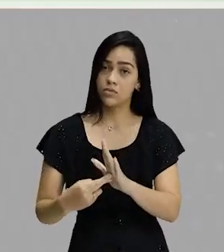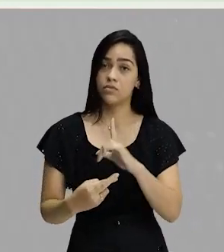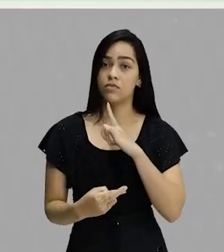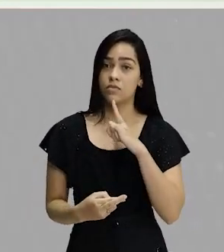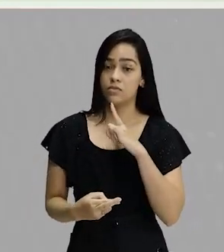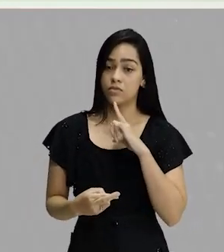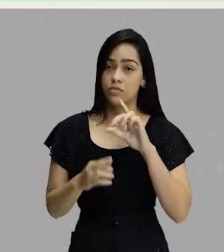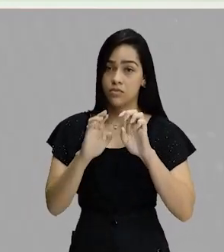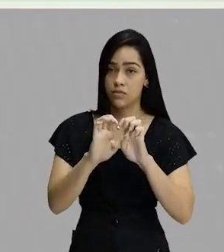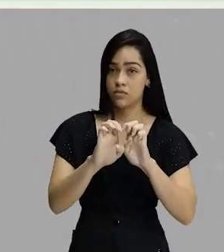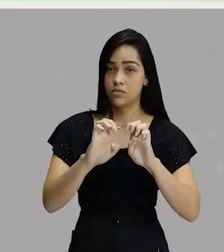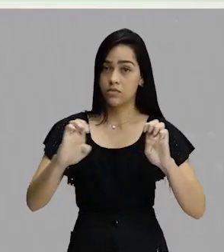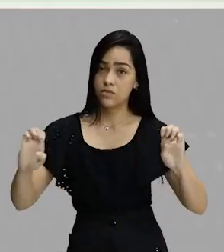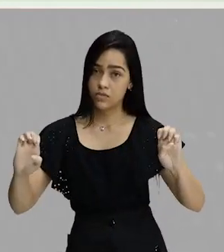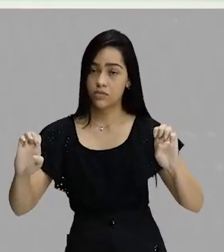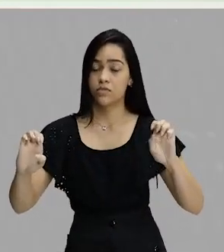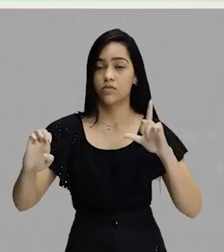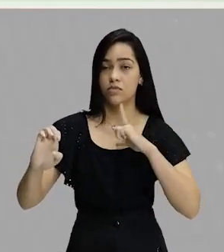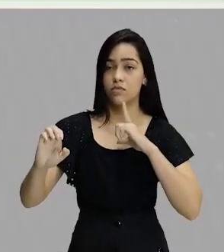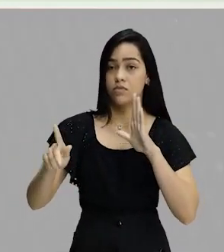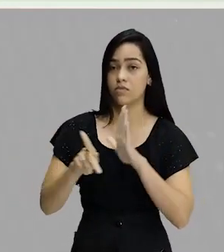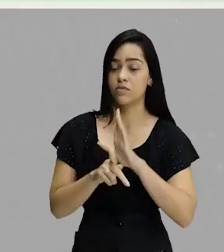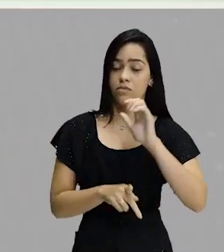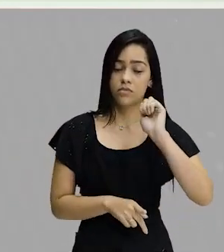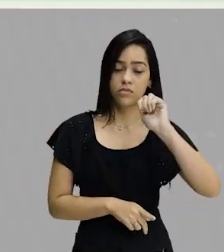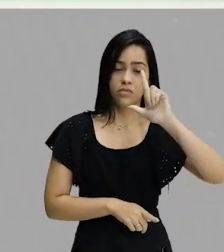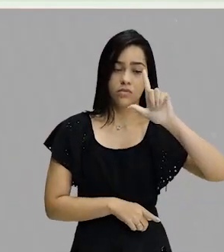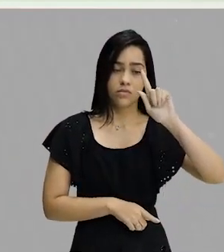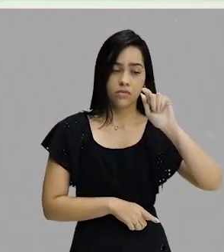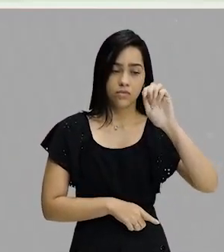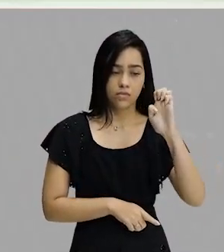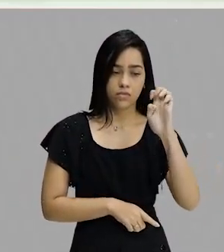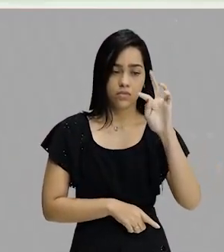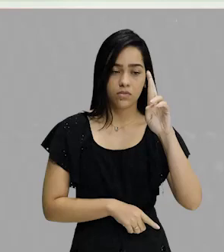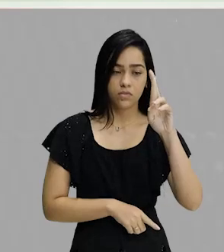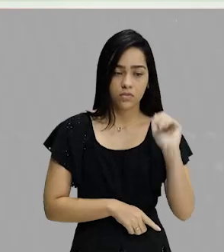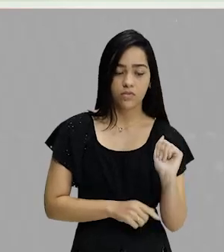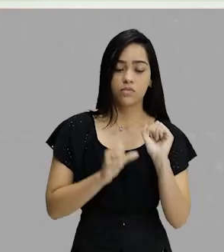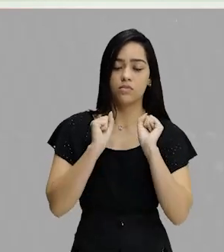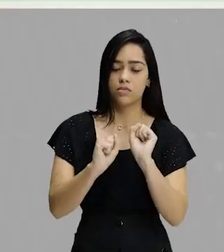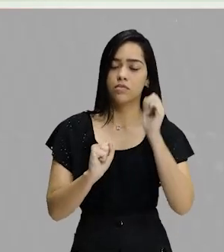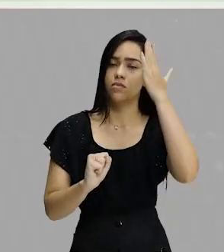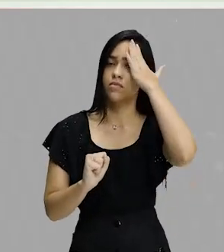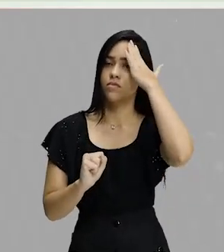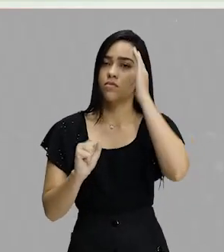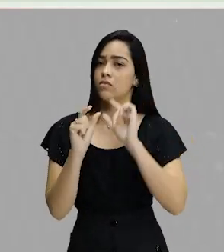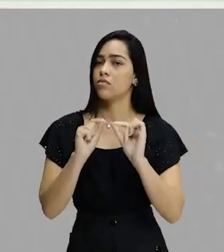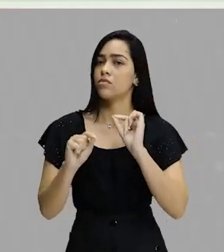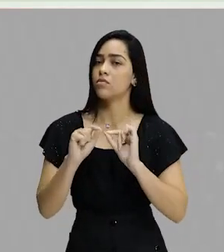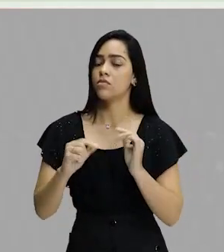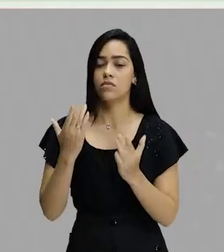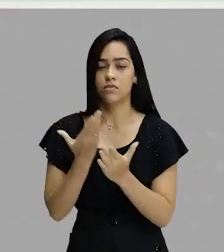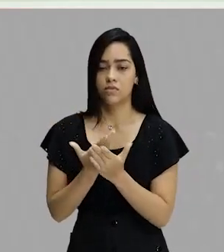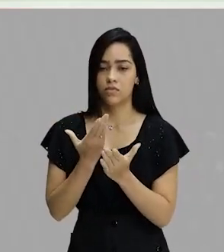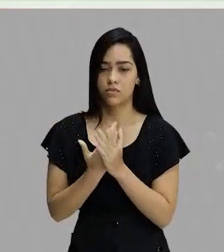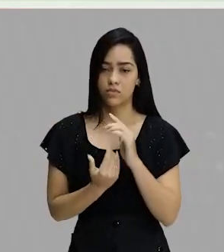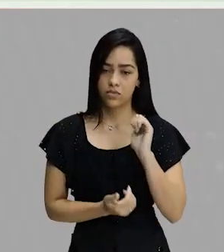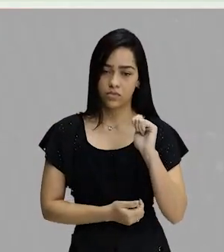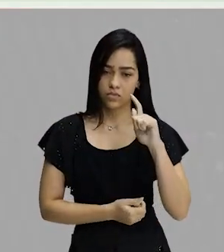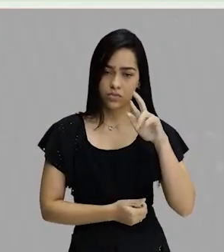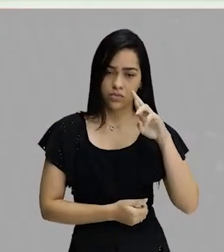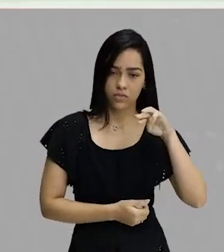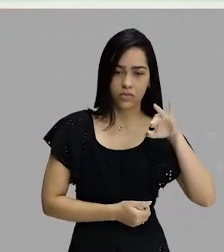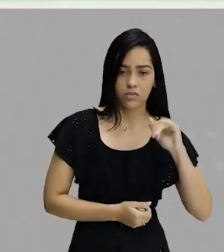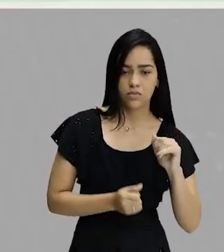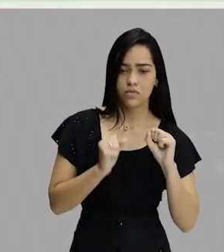por uma equação, que é um elemento da álgebra. Tá? Então, a gente tem que entender, quando vocês estudarem geometria analítica,